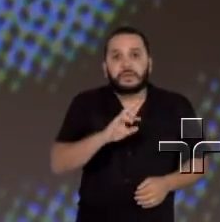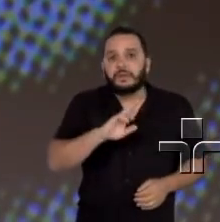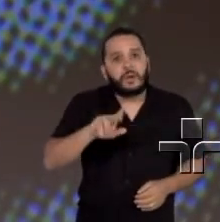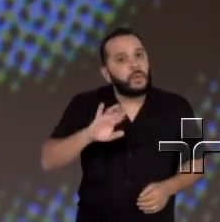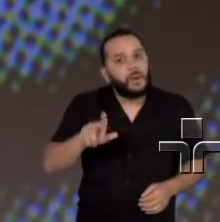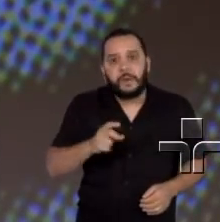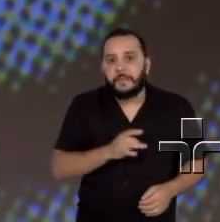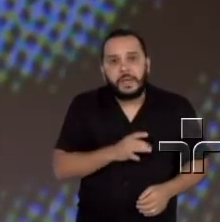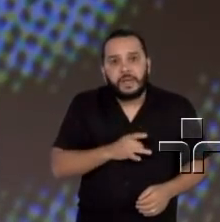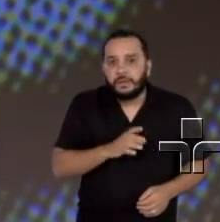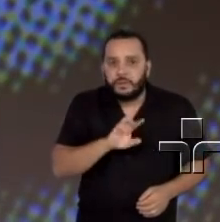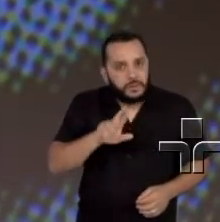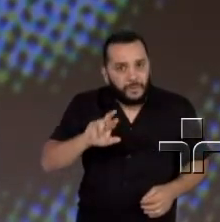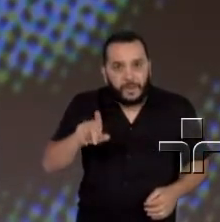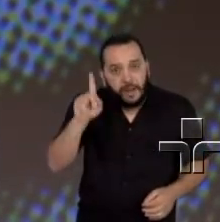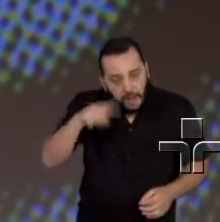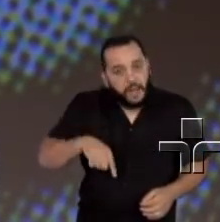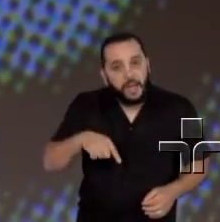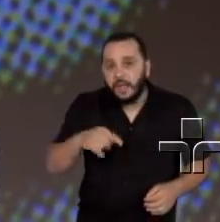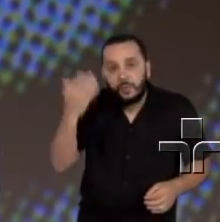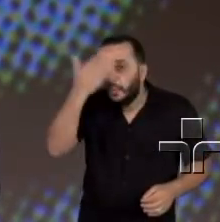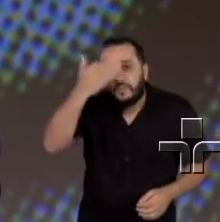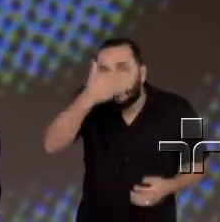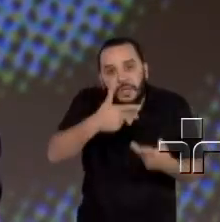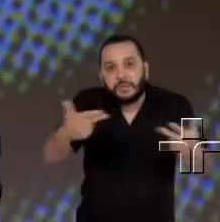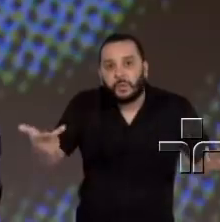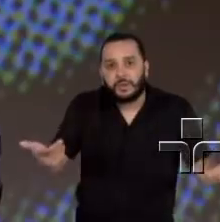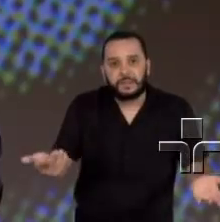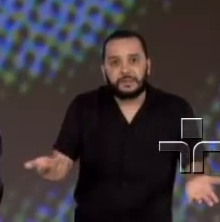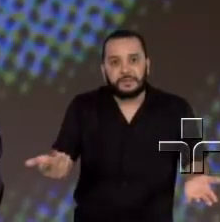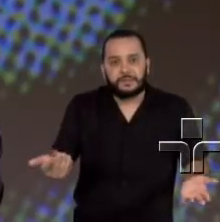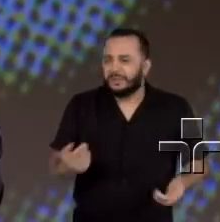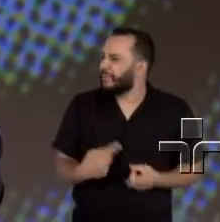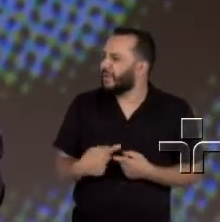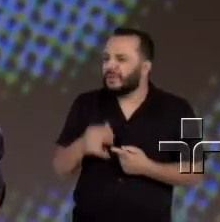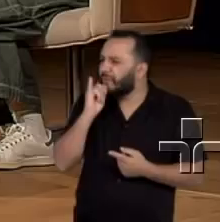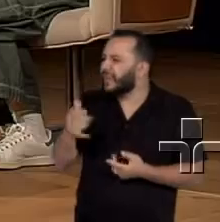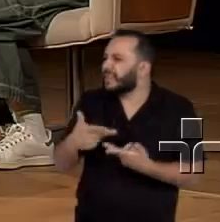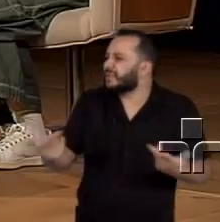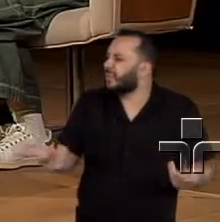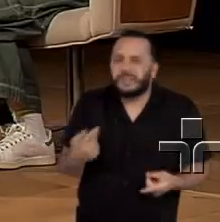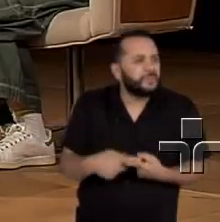via. E aí eu comecei a usar óculos. Por que eu estou falando disso, hein? Não